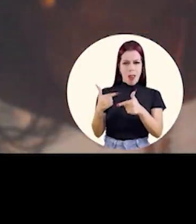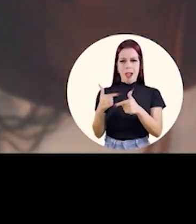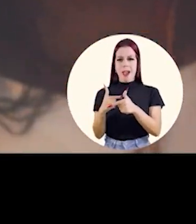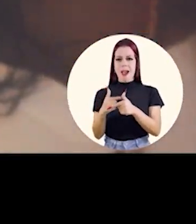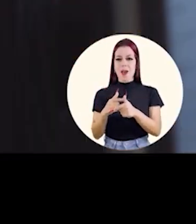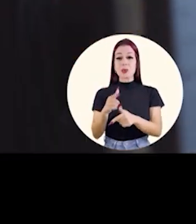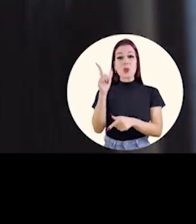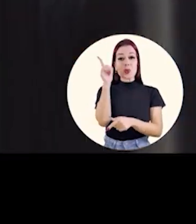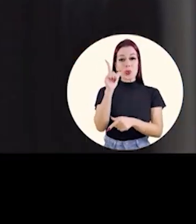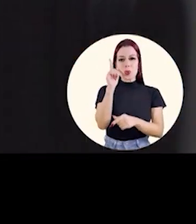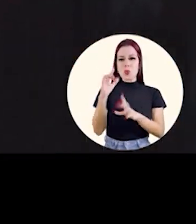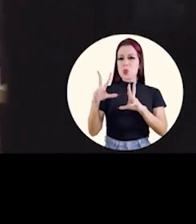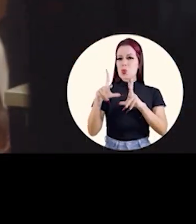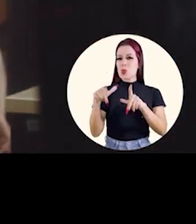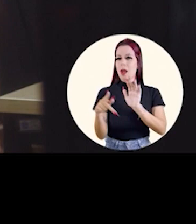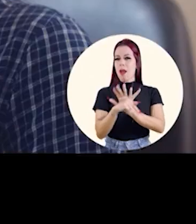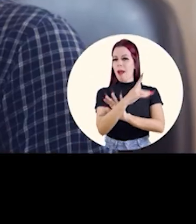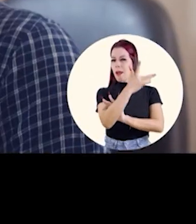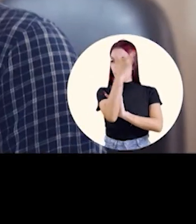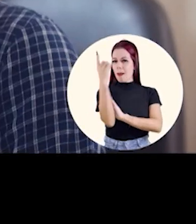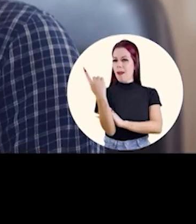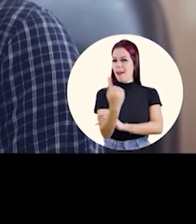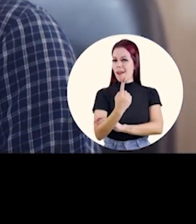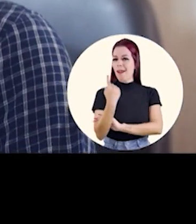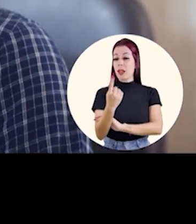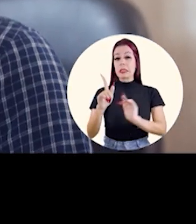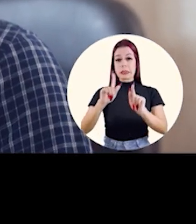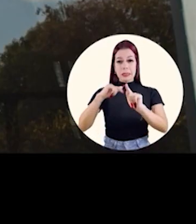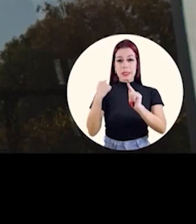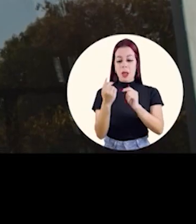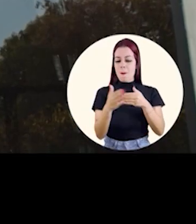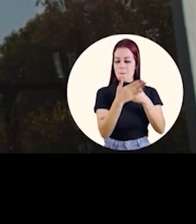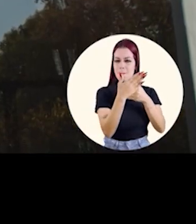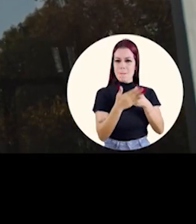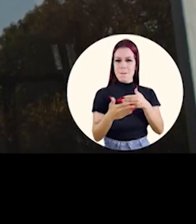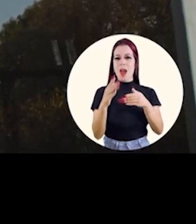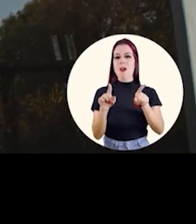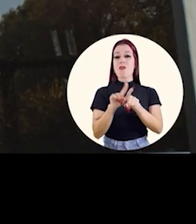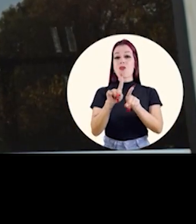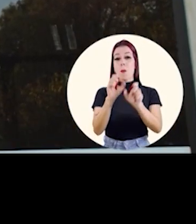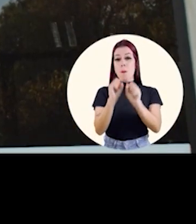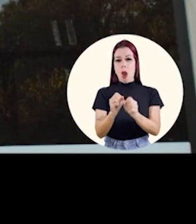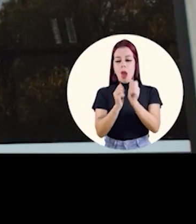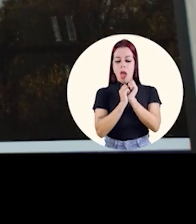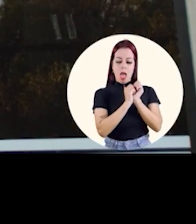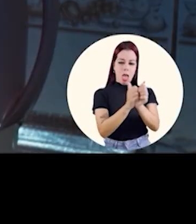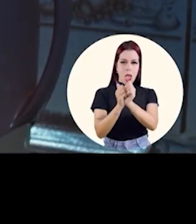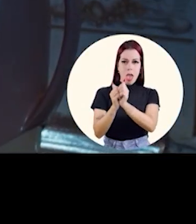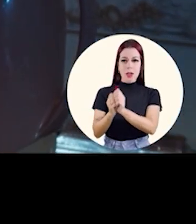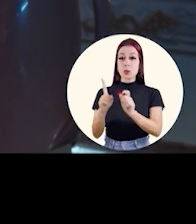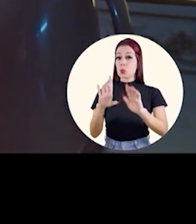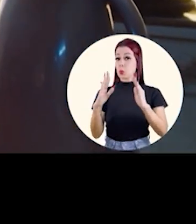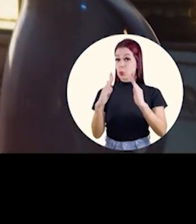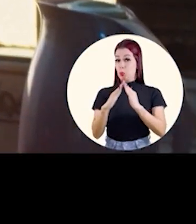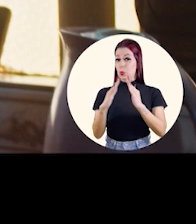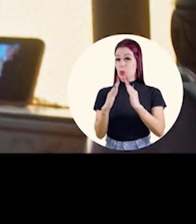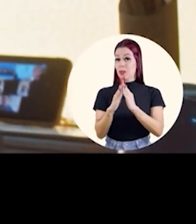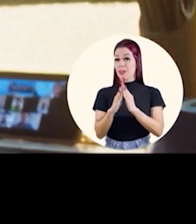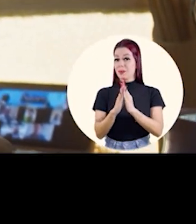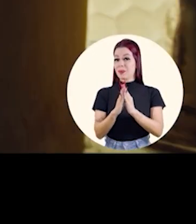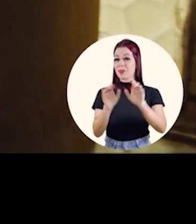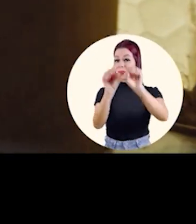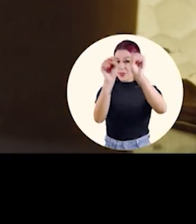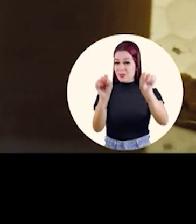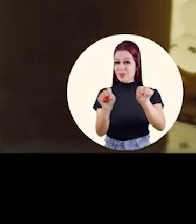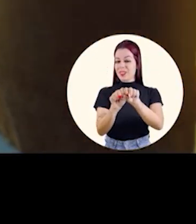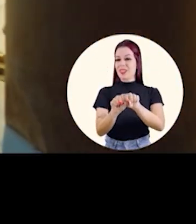coletividades até a conquista de direitos individuais a assembleia está com as portas abertas Mas você pode acompanhar tudo pela